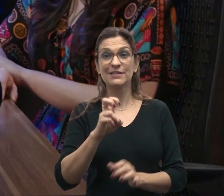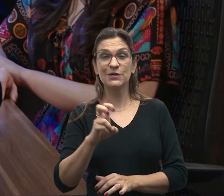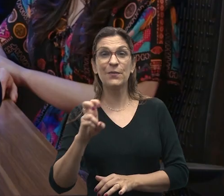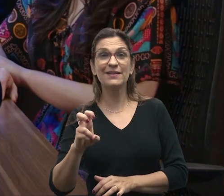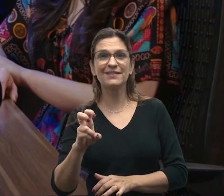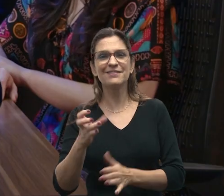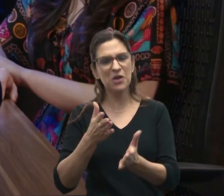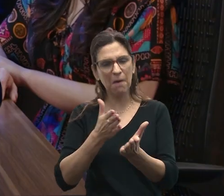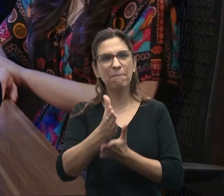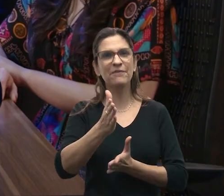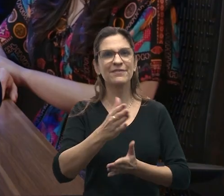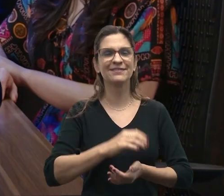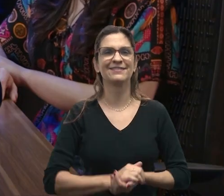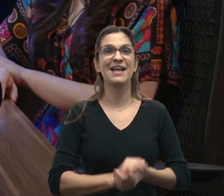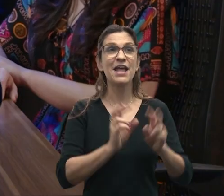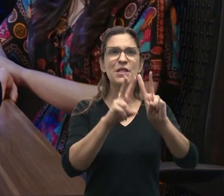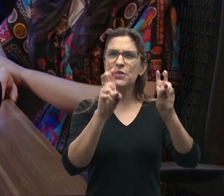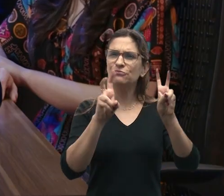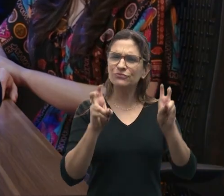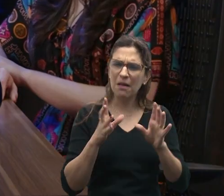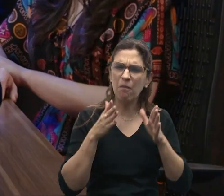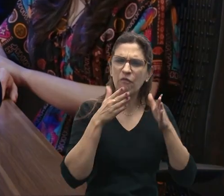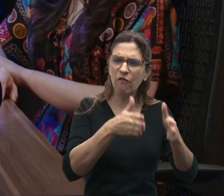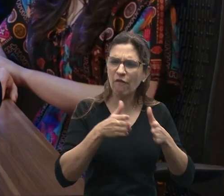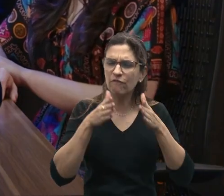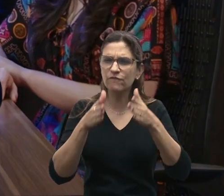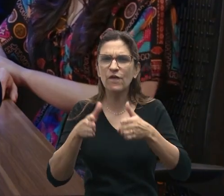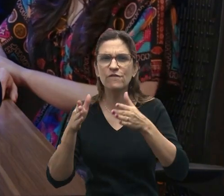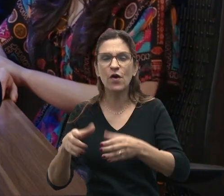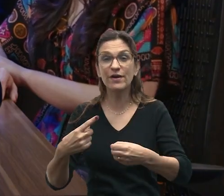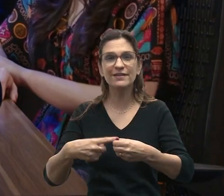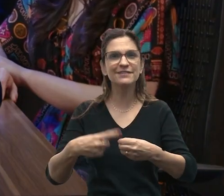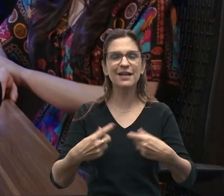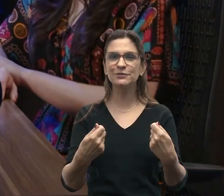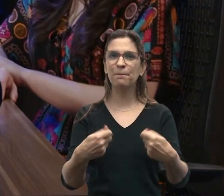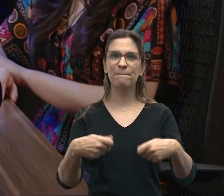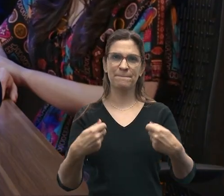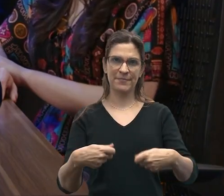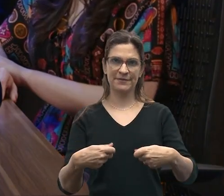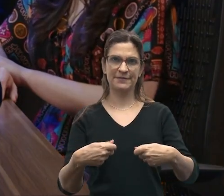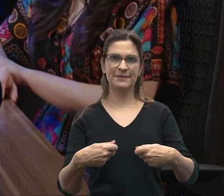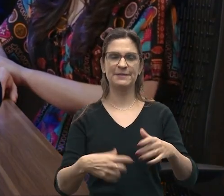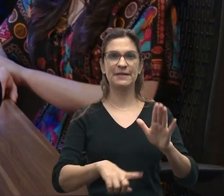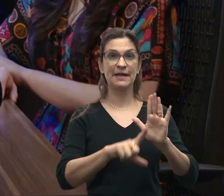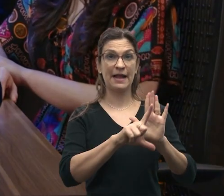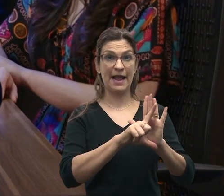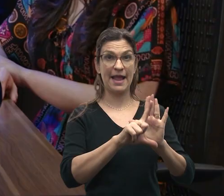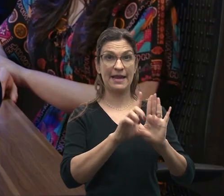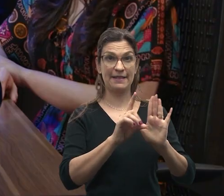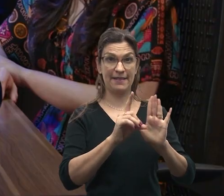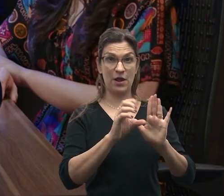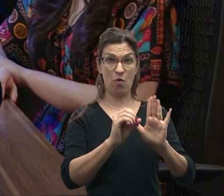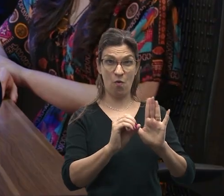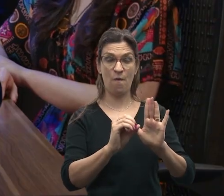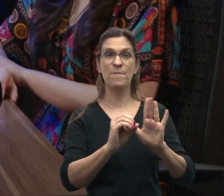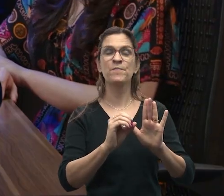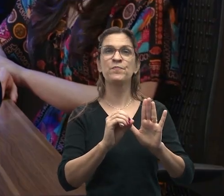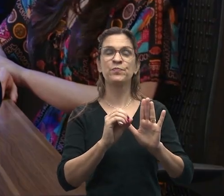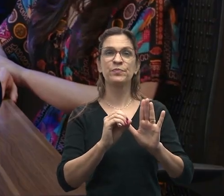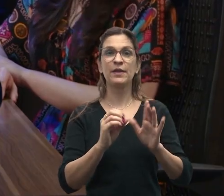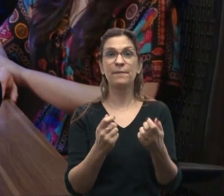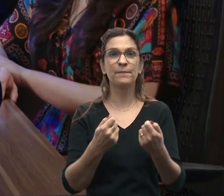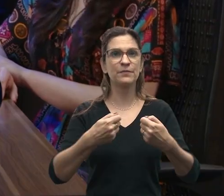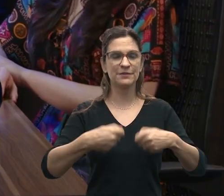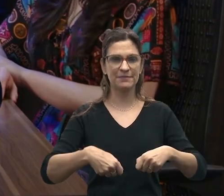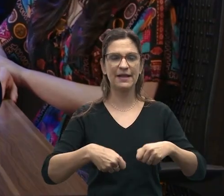áreas de maior preocupação que a cidade mesmo tem, né? A Lei de Diretrizes Orçamentárias, ela dá as metas